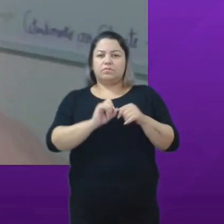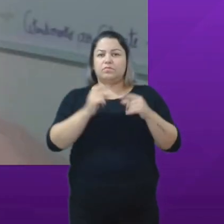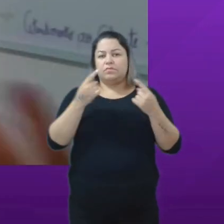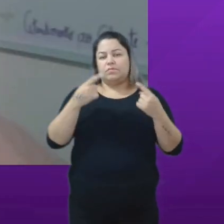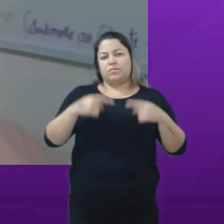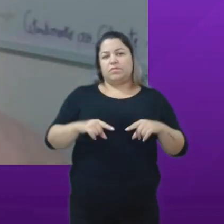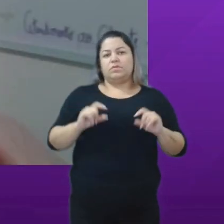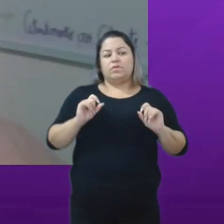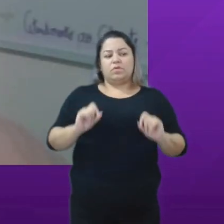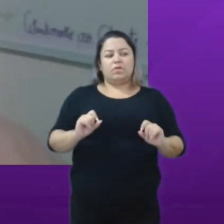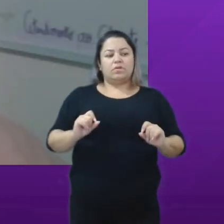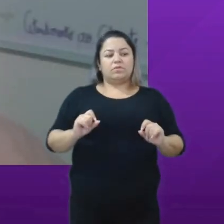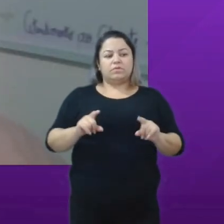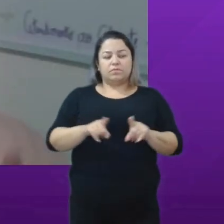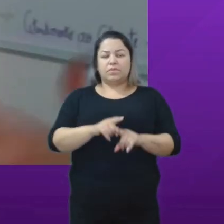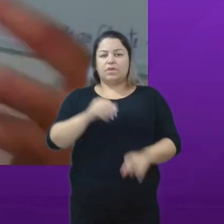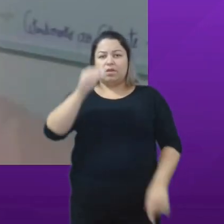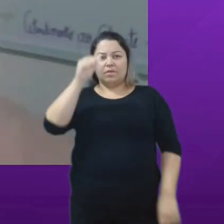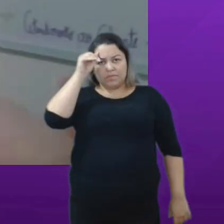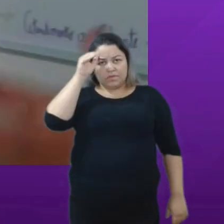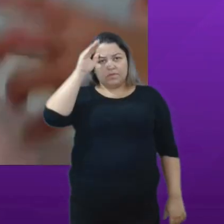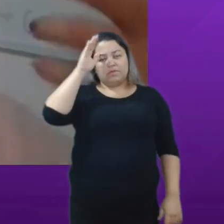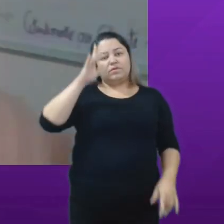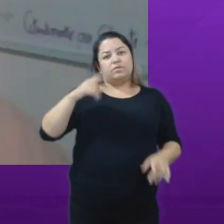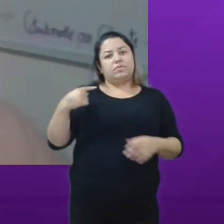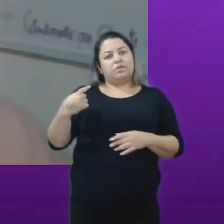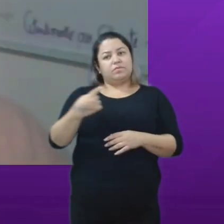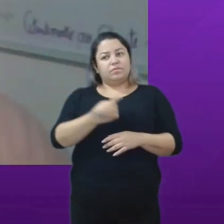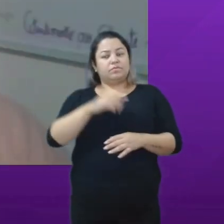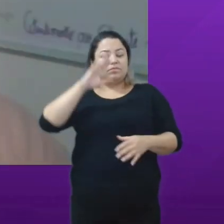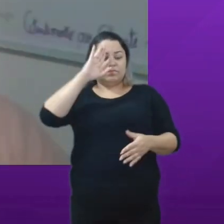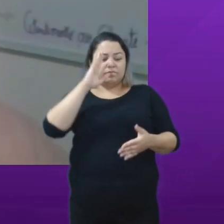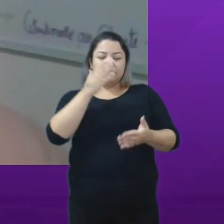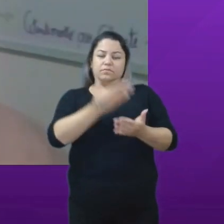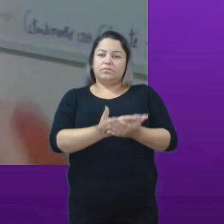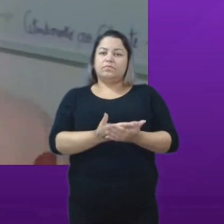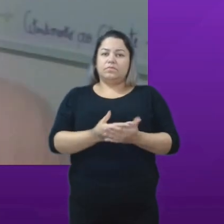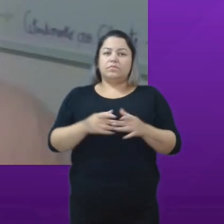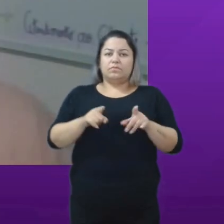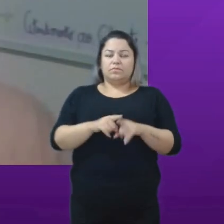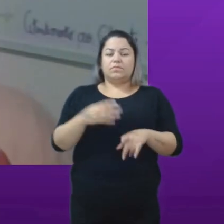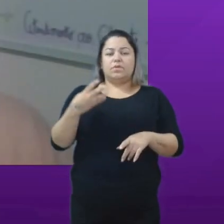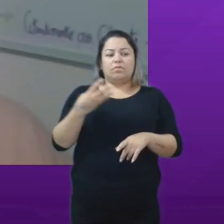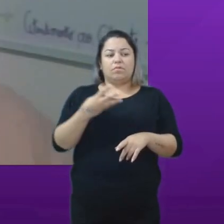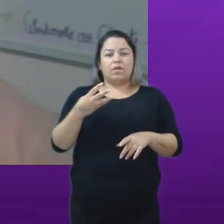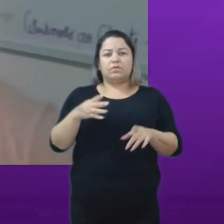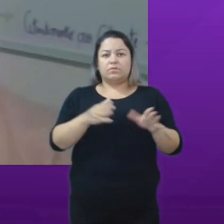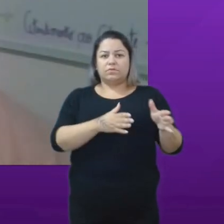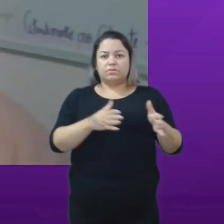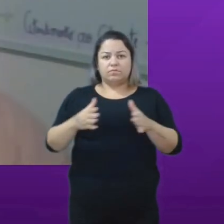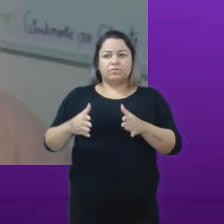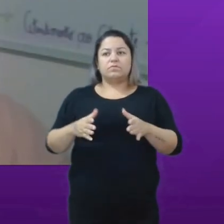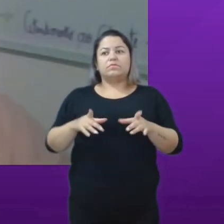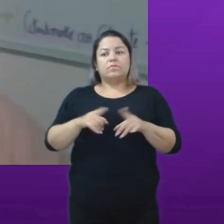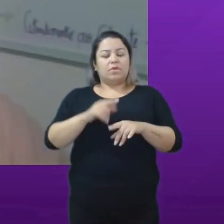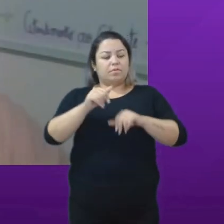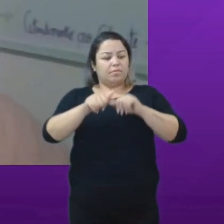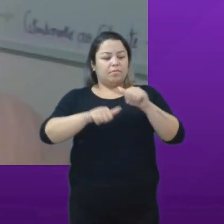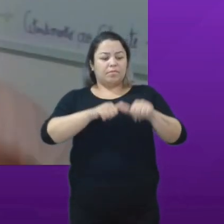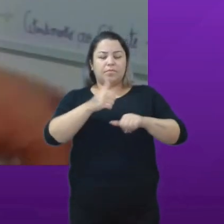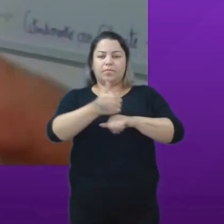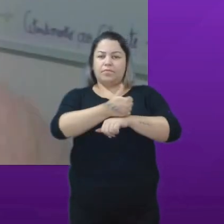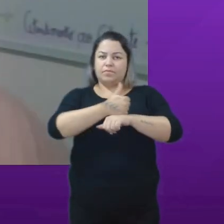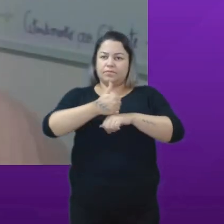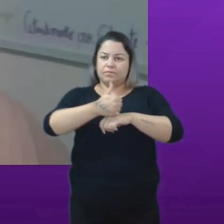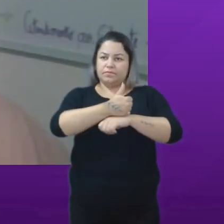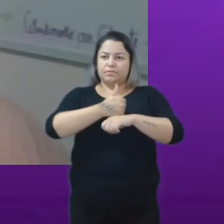algo que é mais conhecido mesmo para nós, e eu acredito que dessa 4ª edição a gente deu uma ousada, fugiu um pouco da